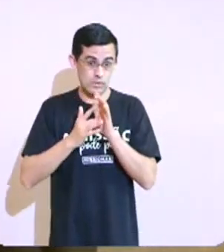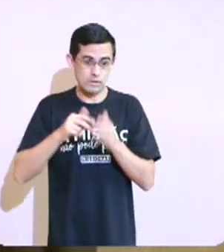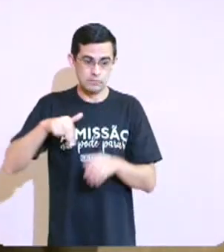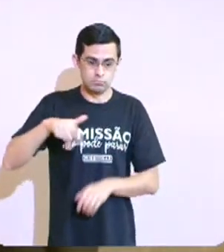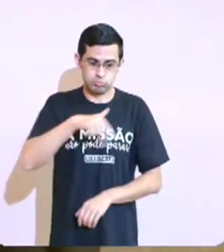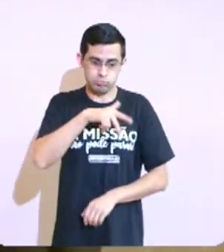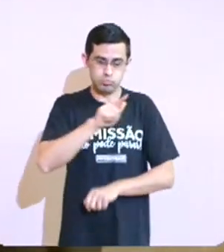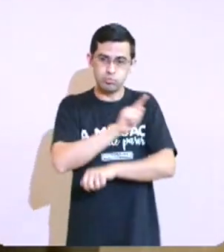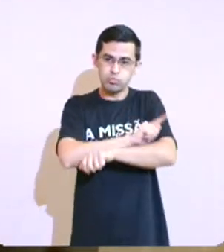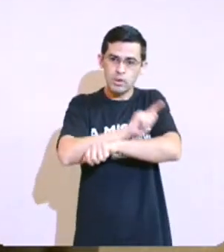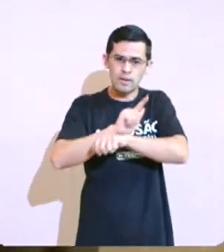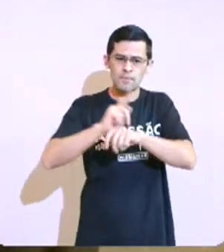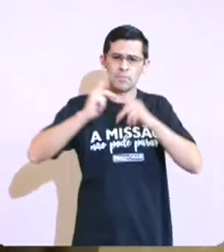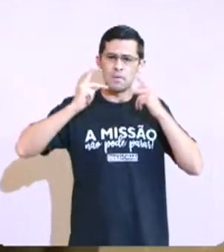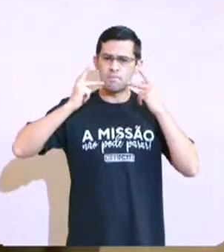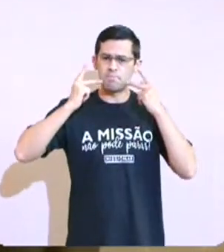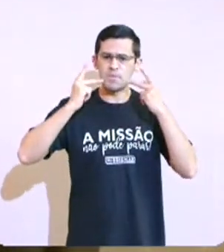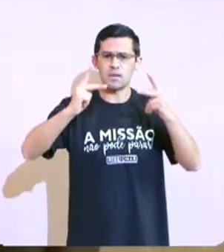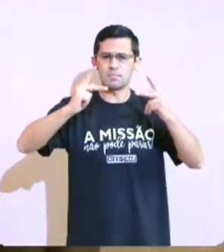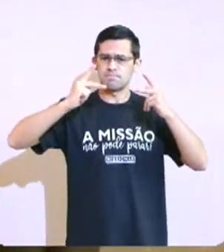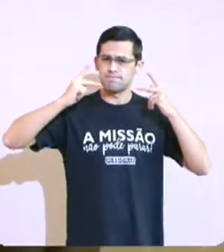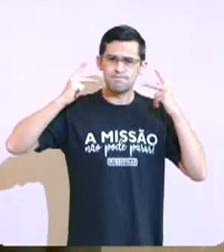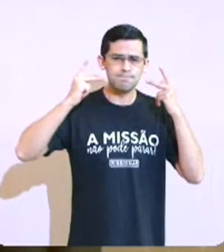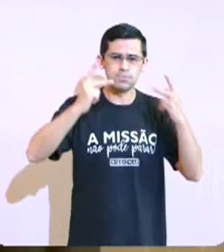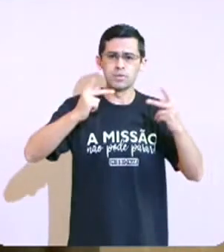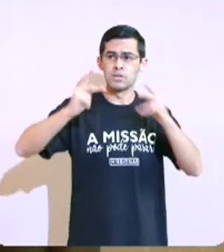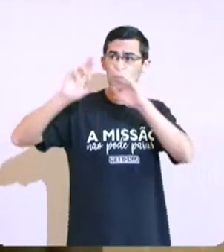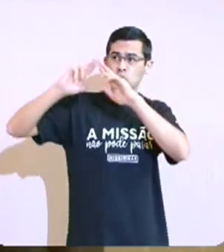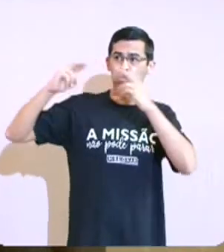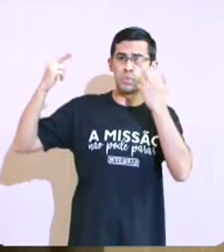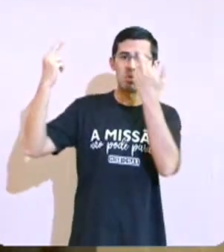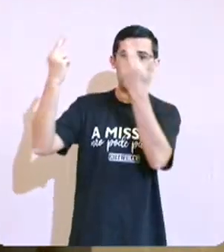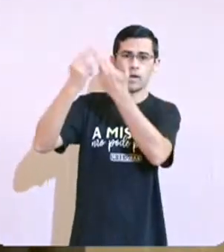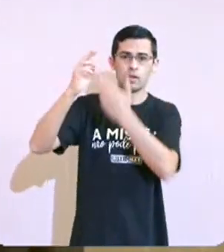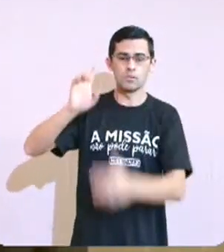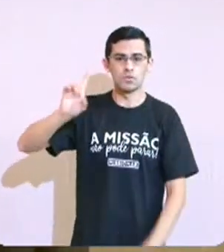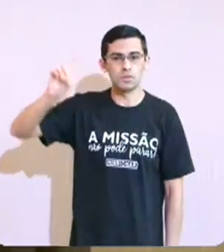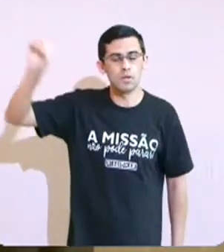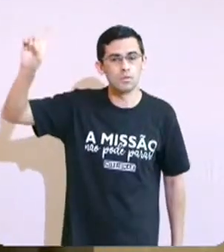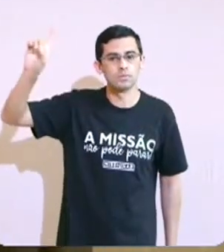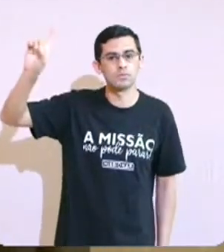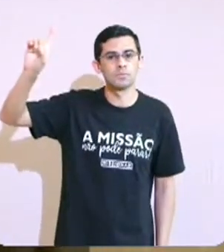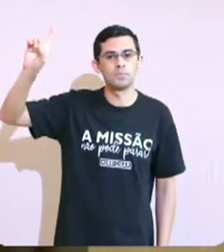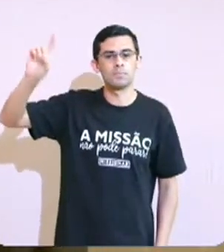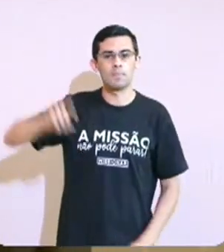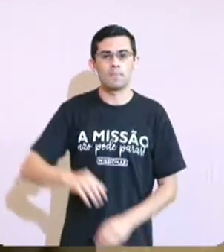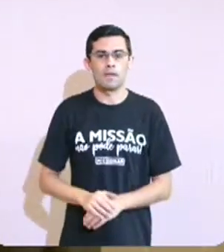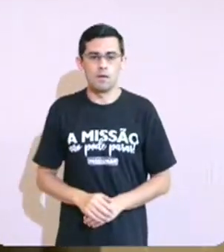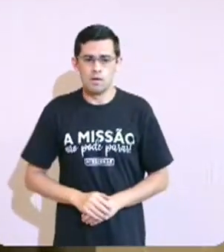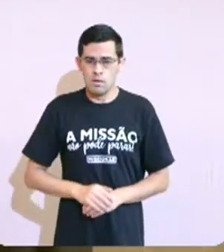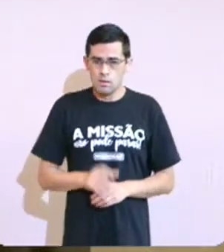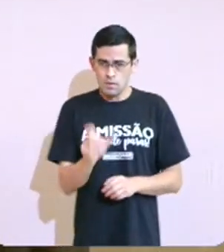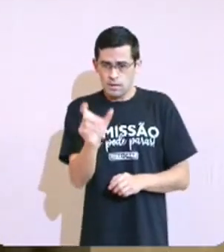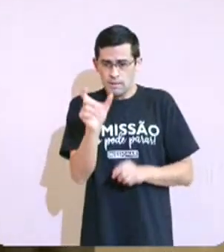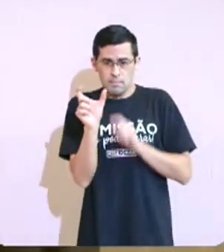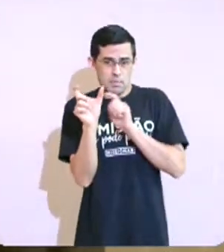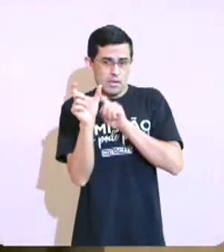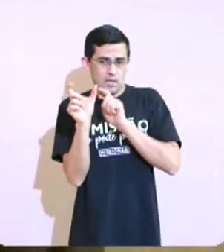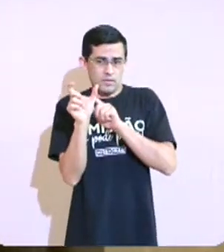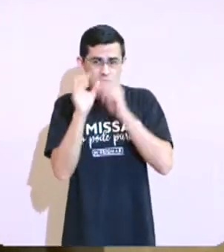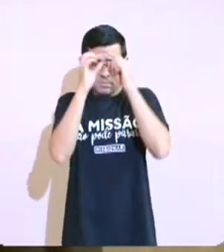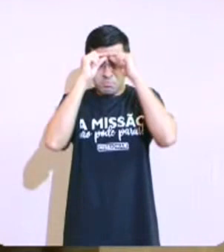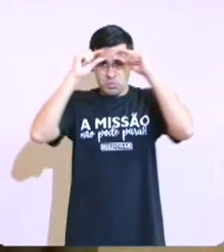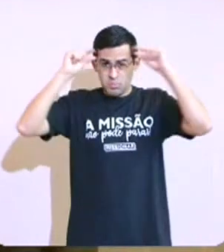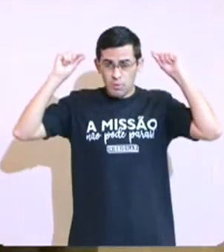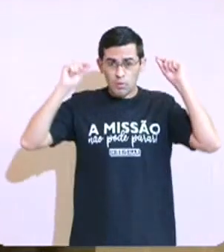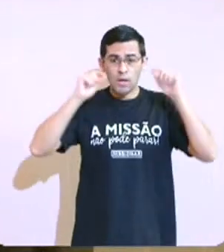Galileia pregando o evangelho do reino. A palavra grega para pregação